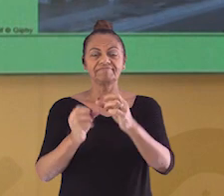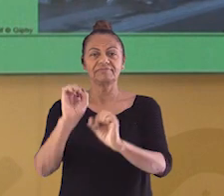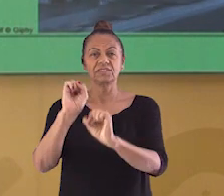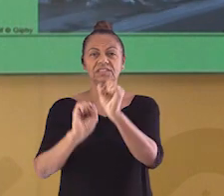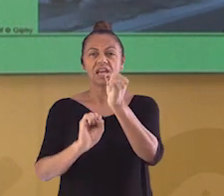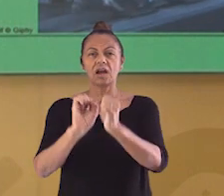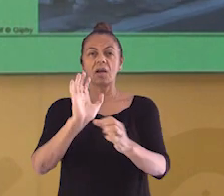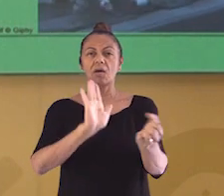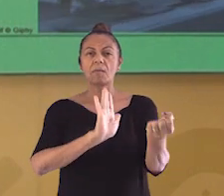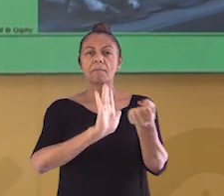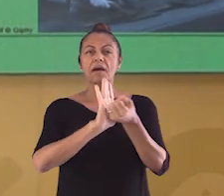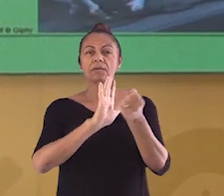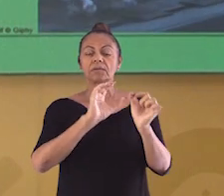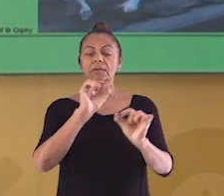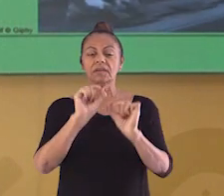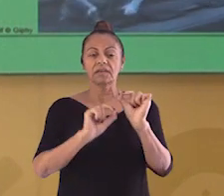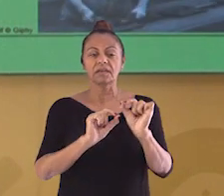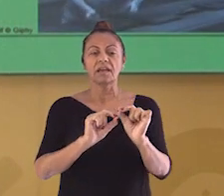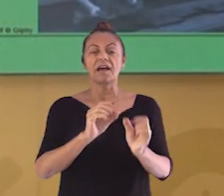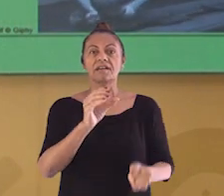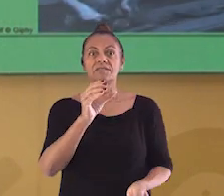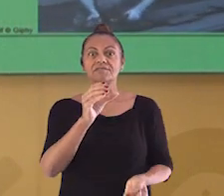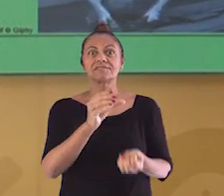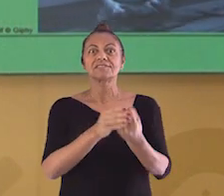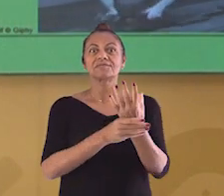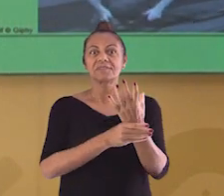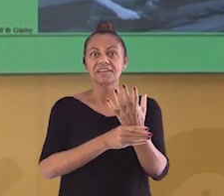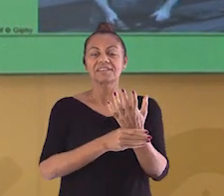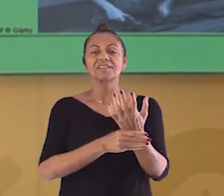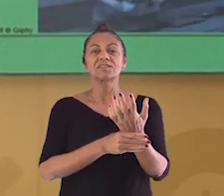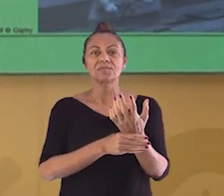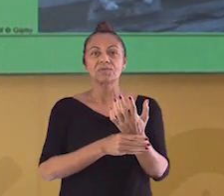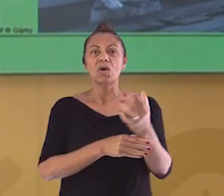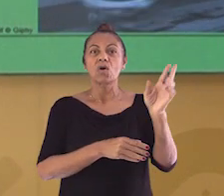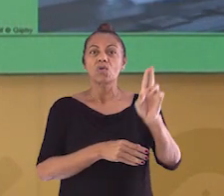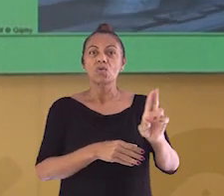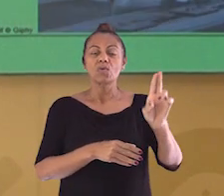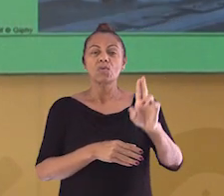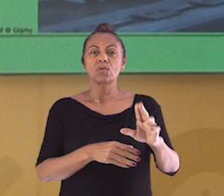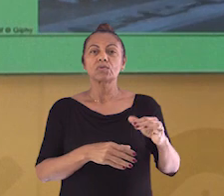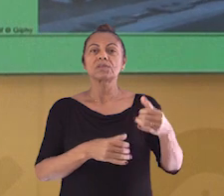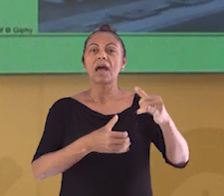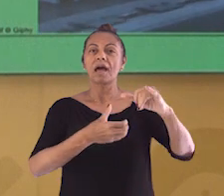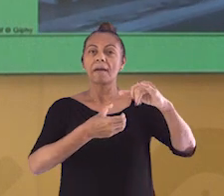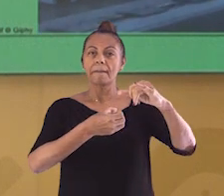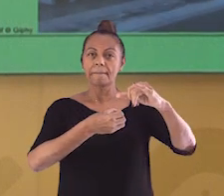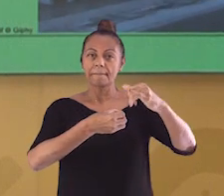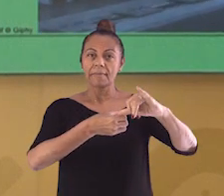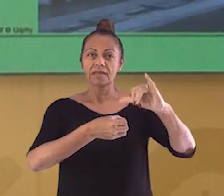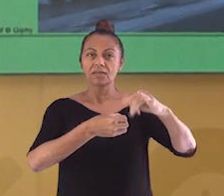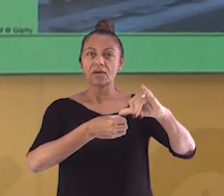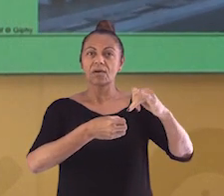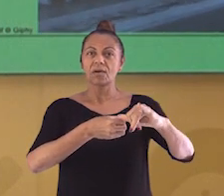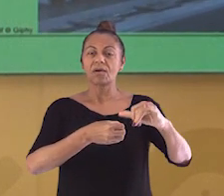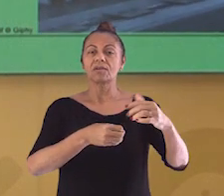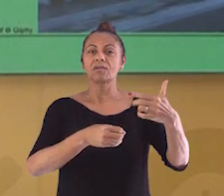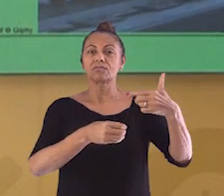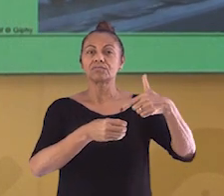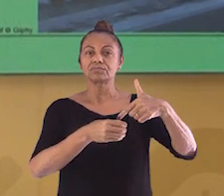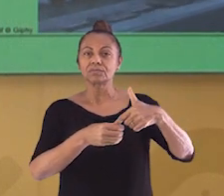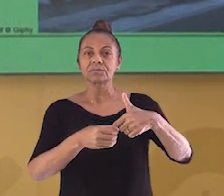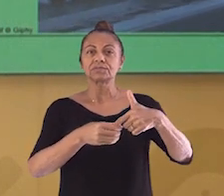o surgimento do motor a combustão, o uso de petróleo como um combustível. O uso de